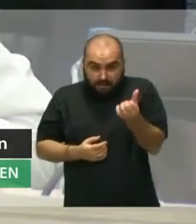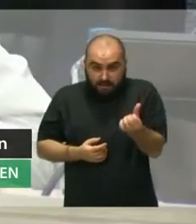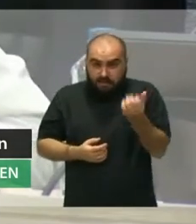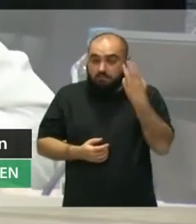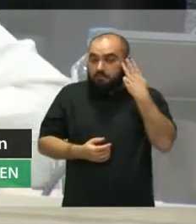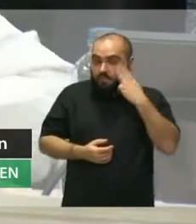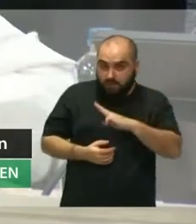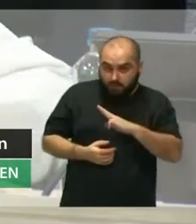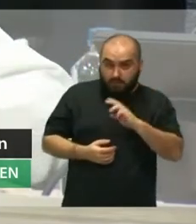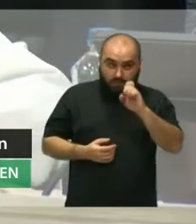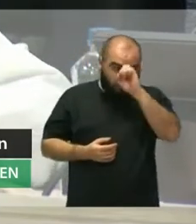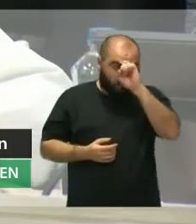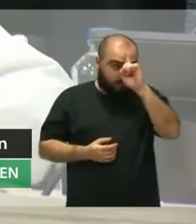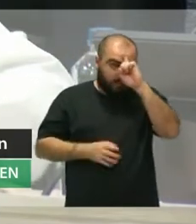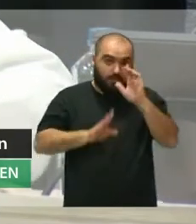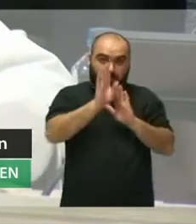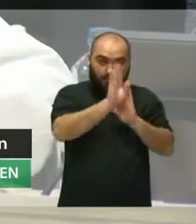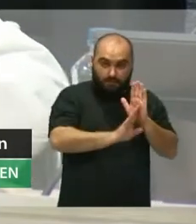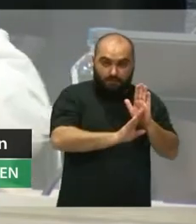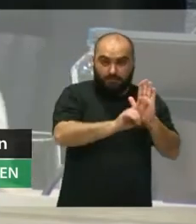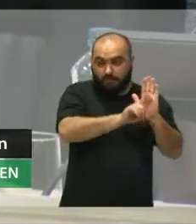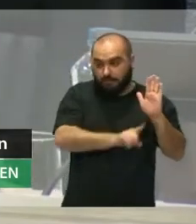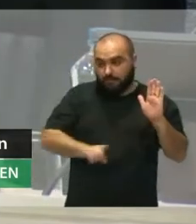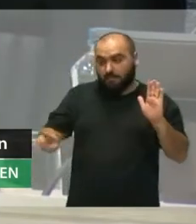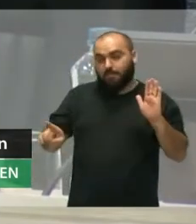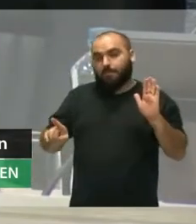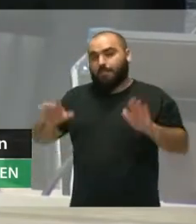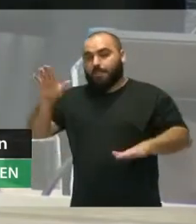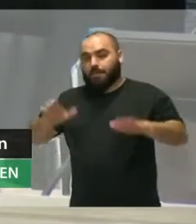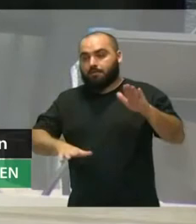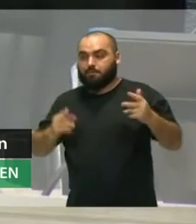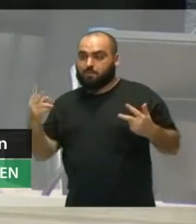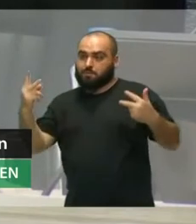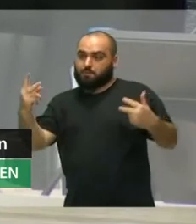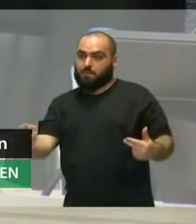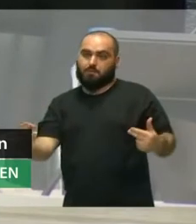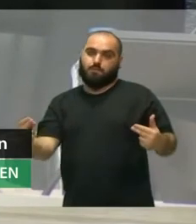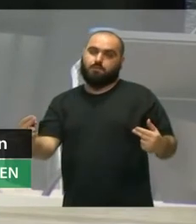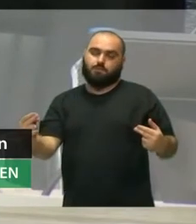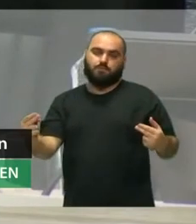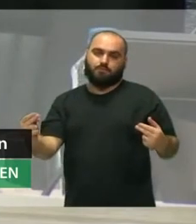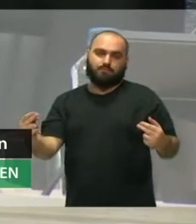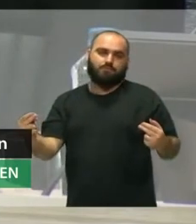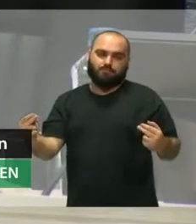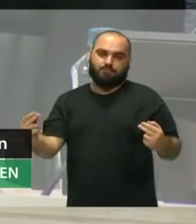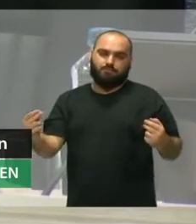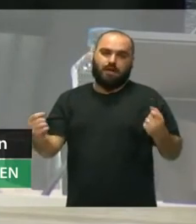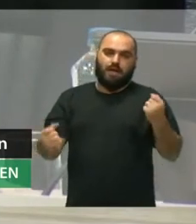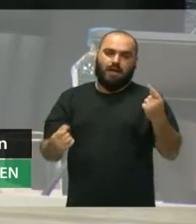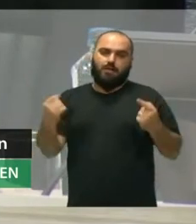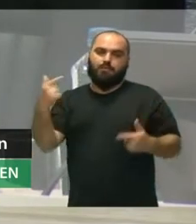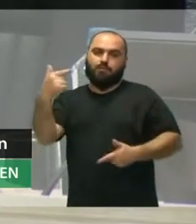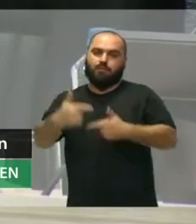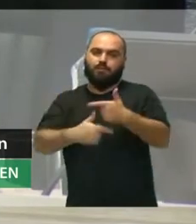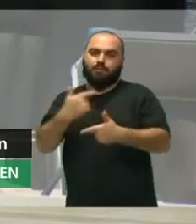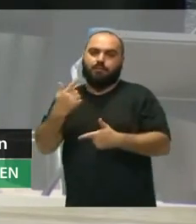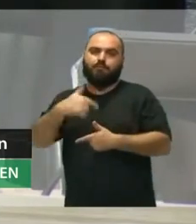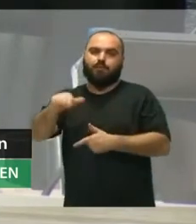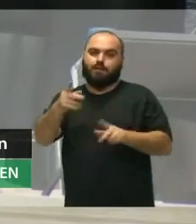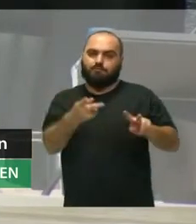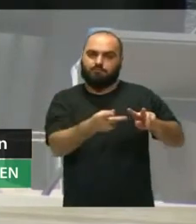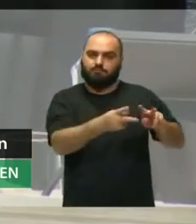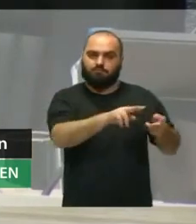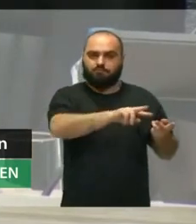milhões no Hospital Marieta, é alguma coisa perto disso. Não chega tanto, até porque algum serviço ou outro vai ser